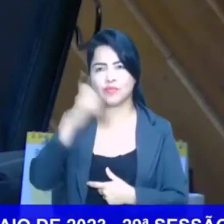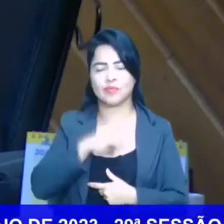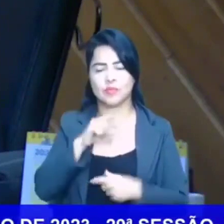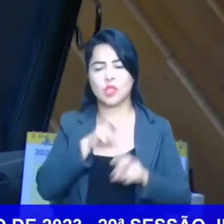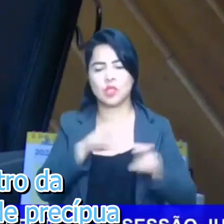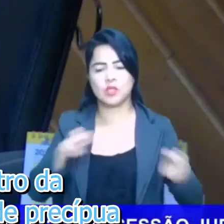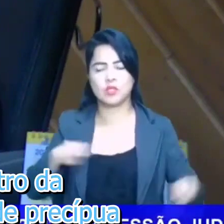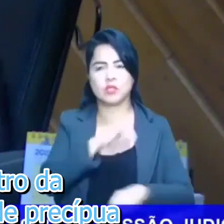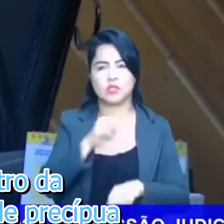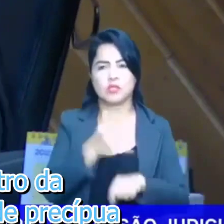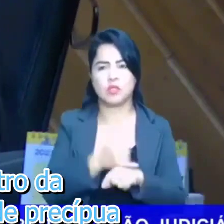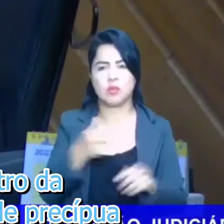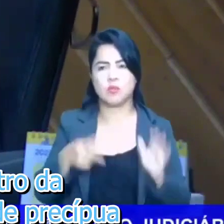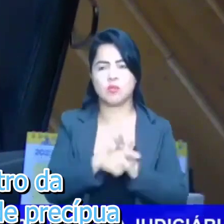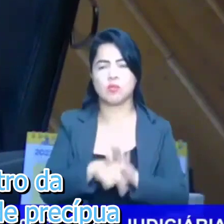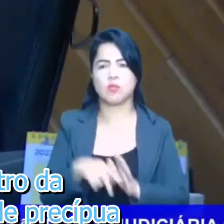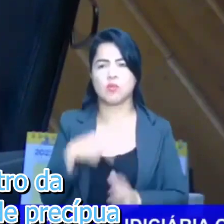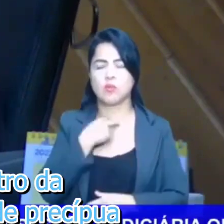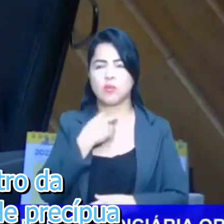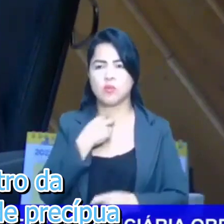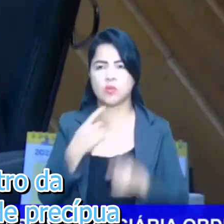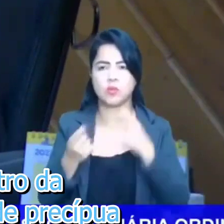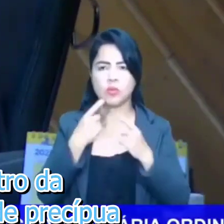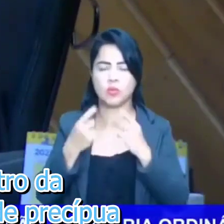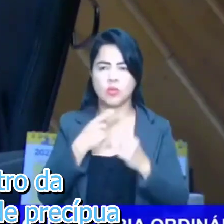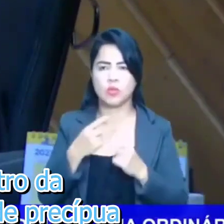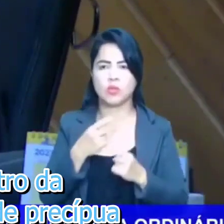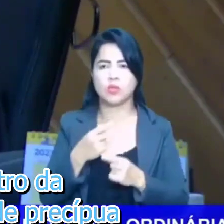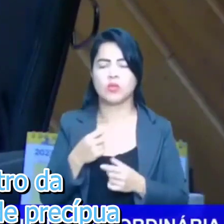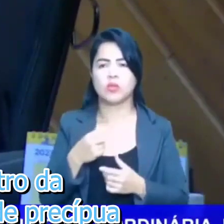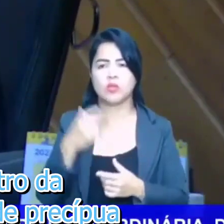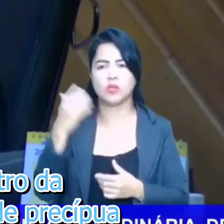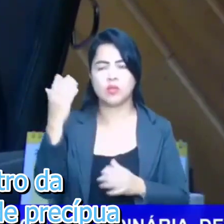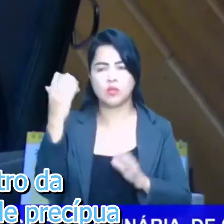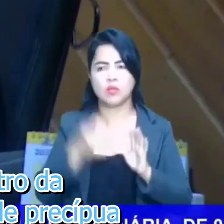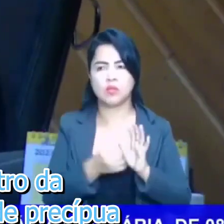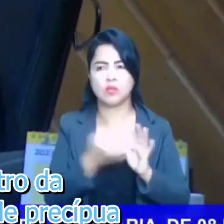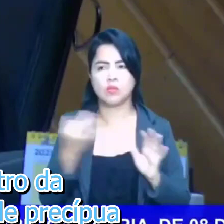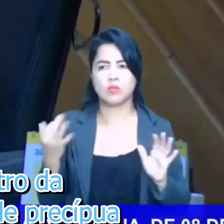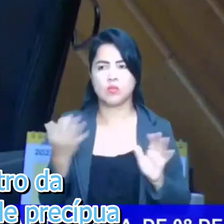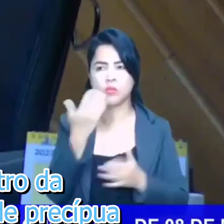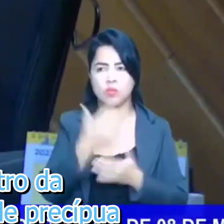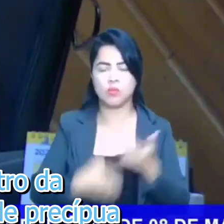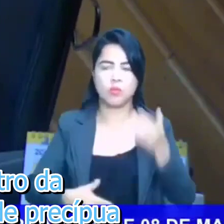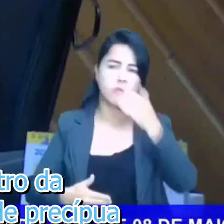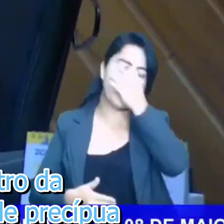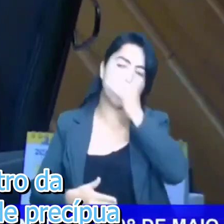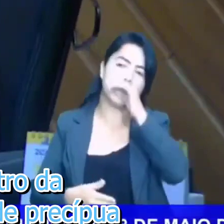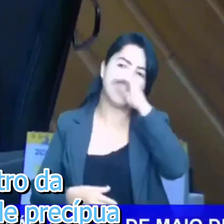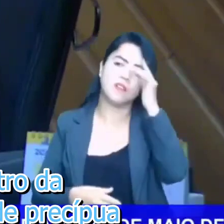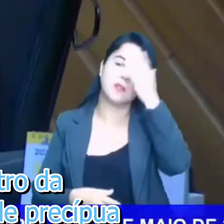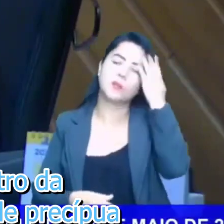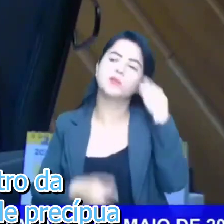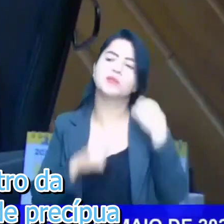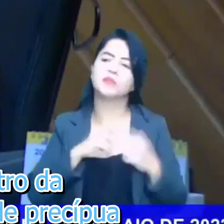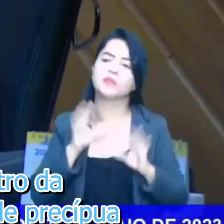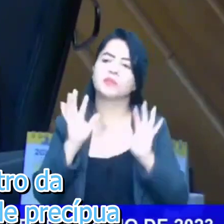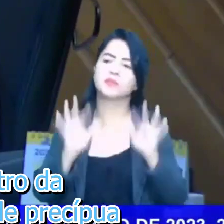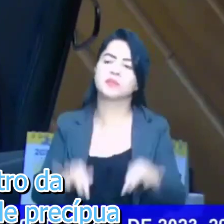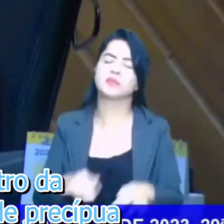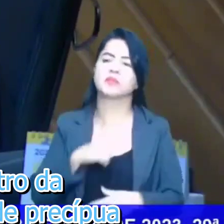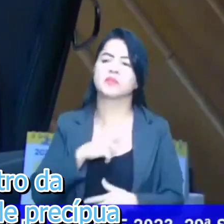ação própria. Não seria objeto de discussão dentro da prestação de conta que verifica, que tem a